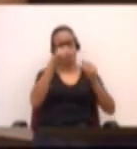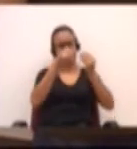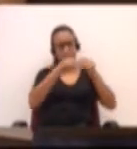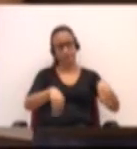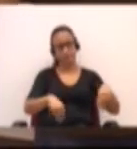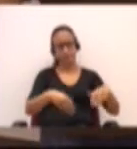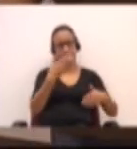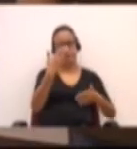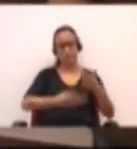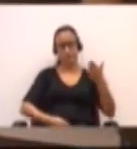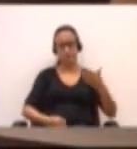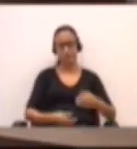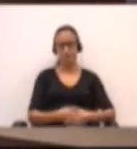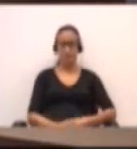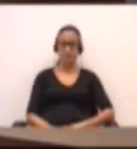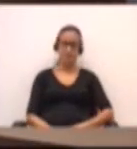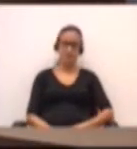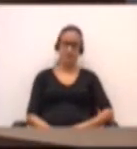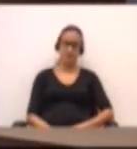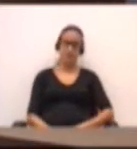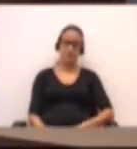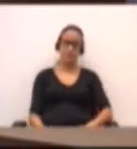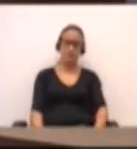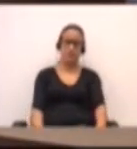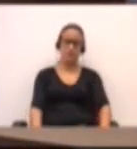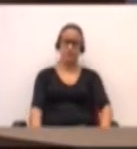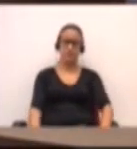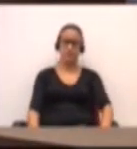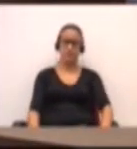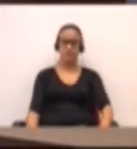Encaminhe-se para